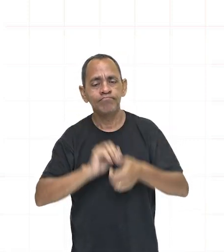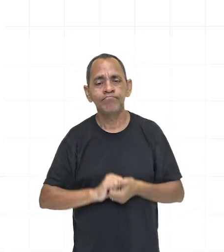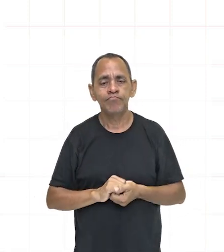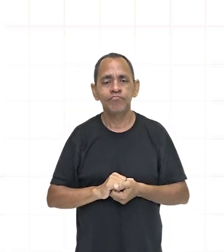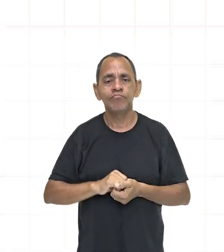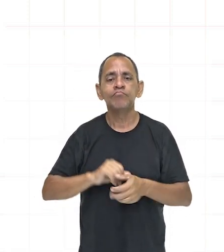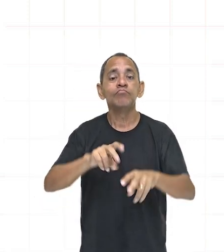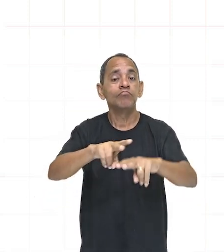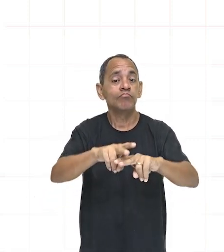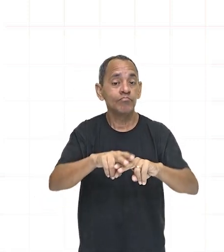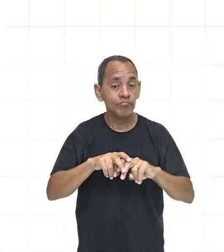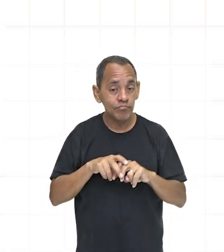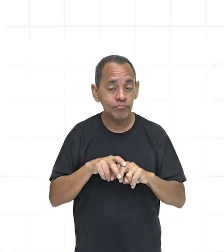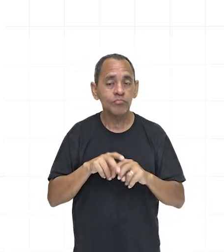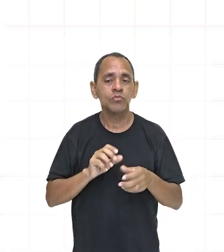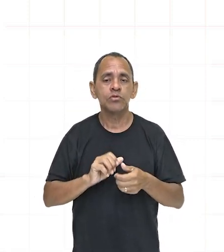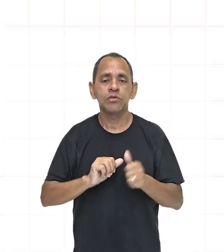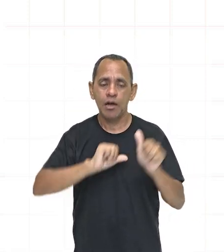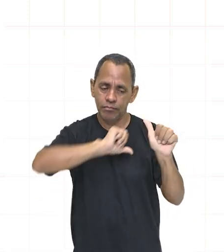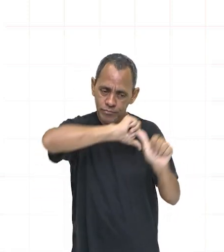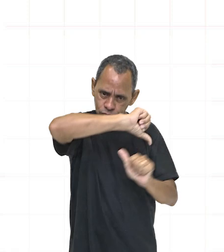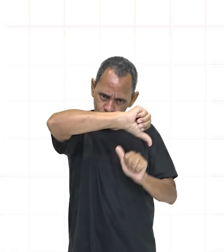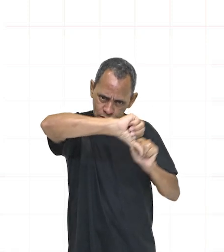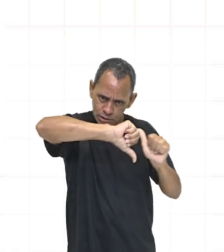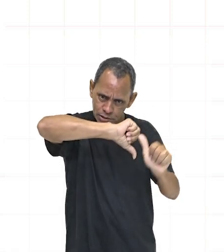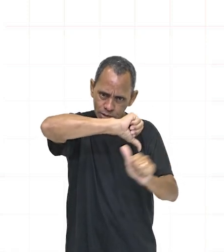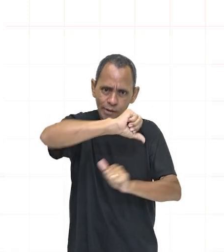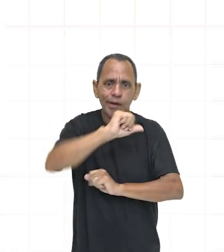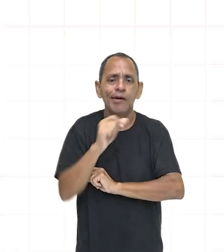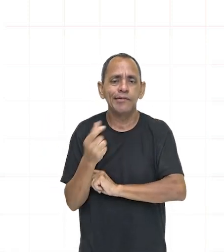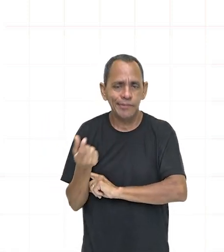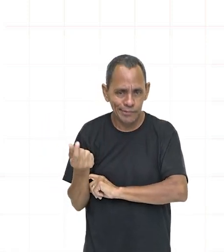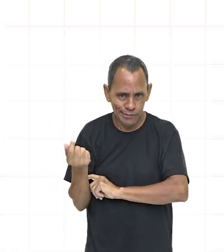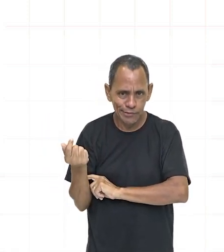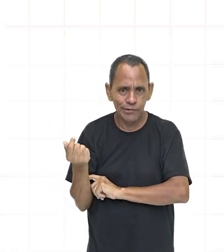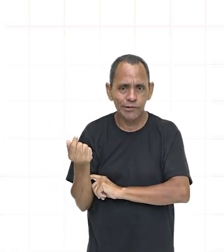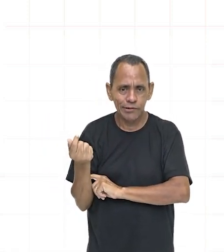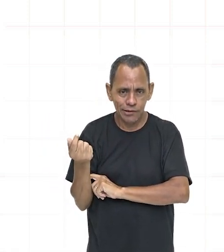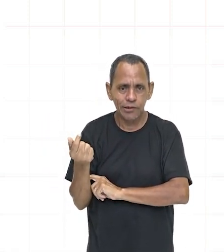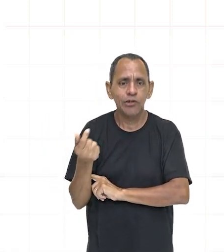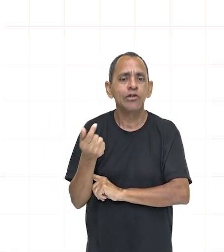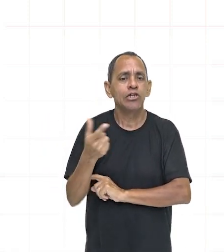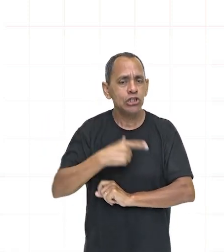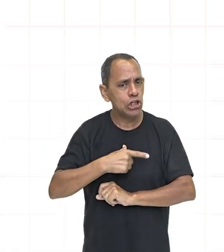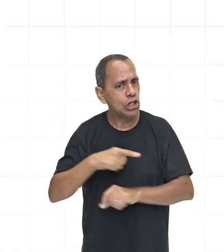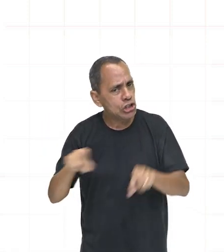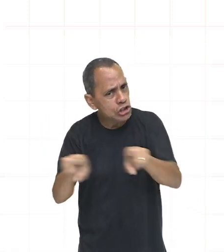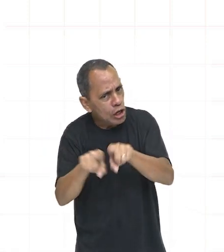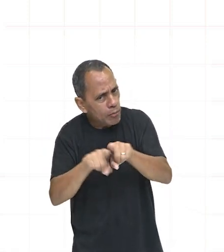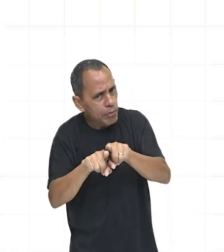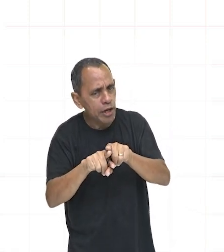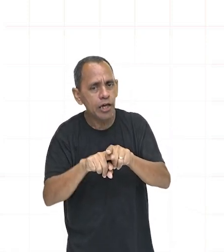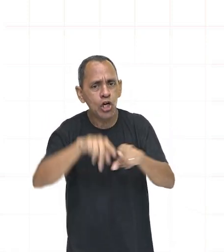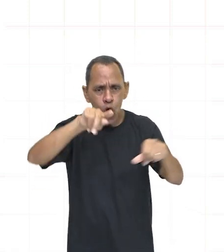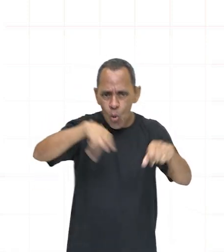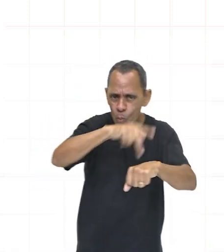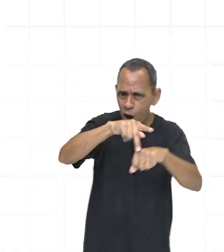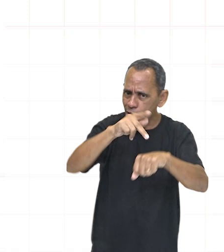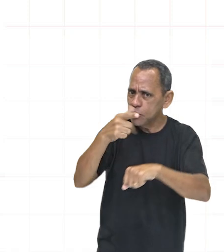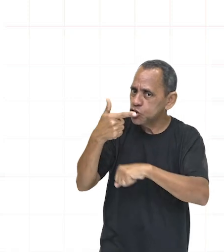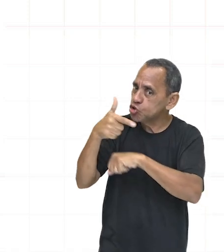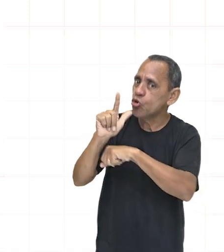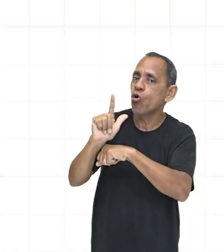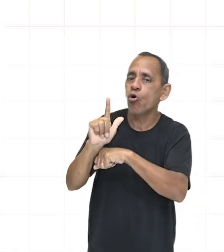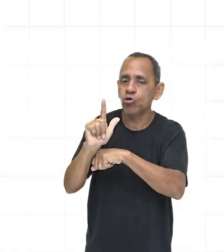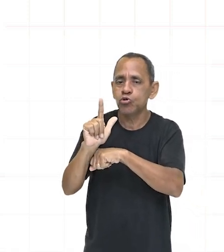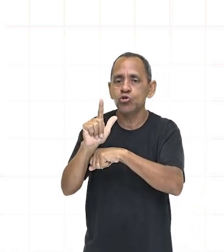dessa conversão monetária, que pode vir através de outras moedas de outros países também, né, dependendo